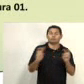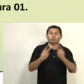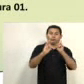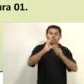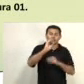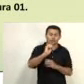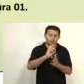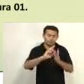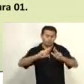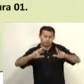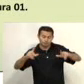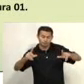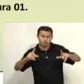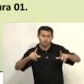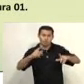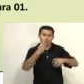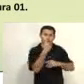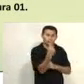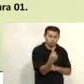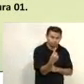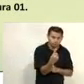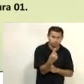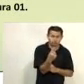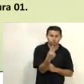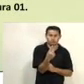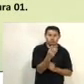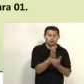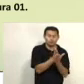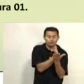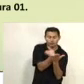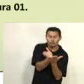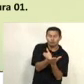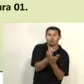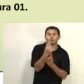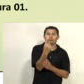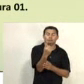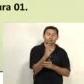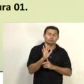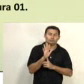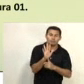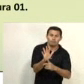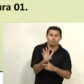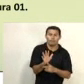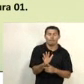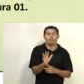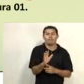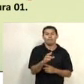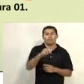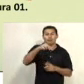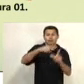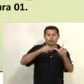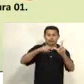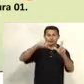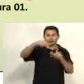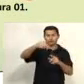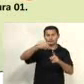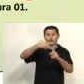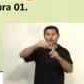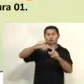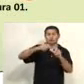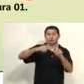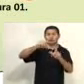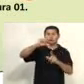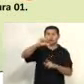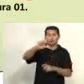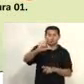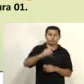uma variância 1, né, um desvio padrão 1, representado por N maiúsculo